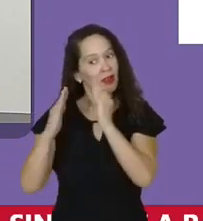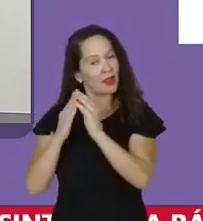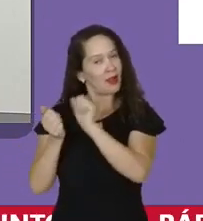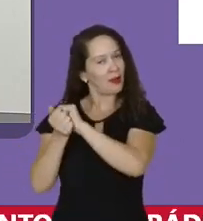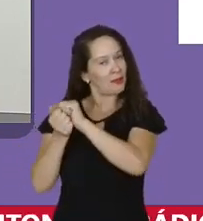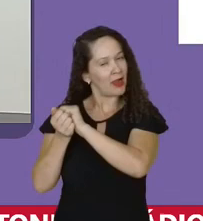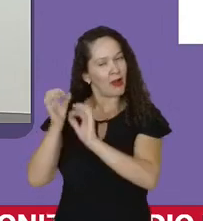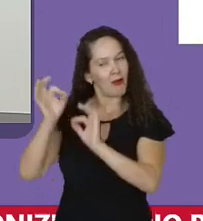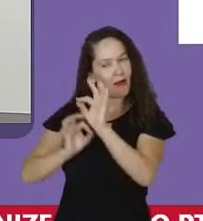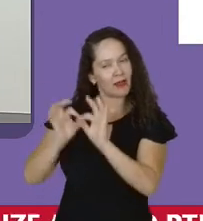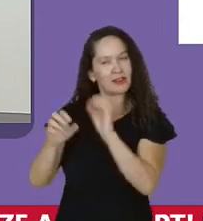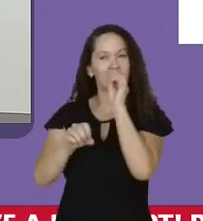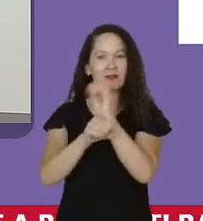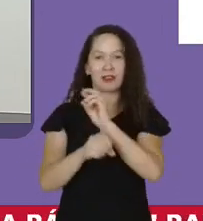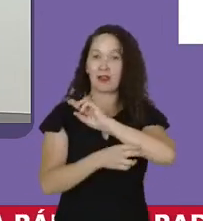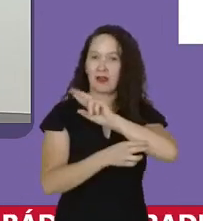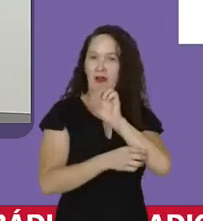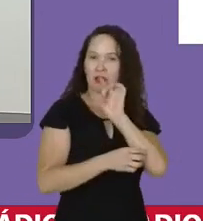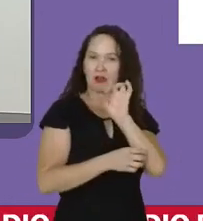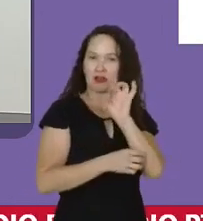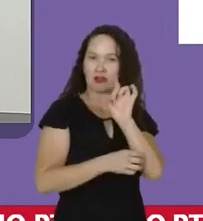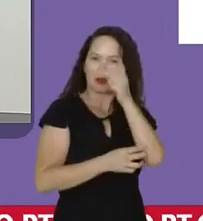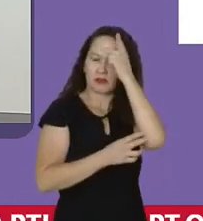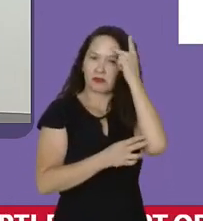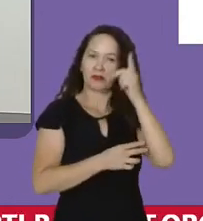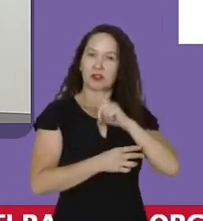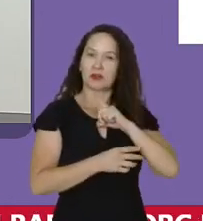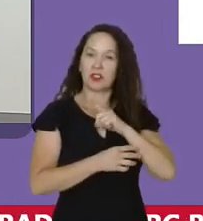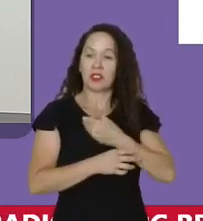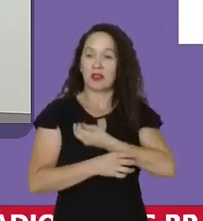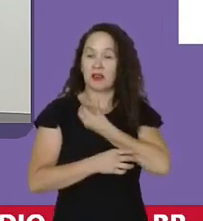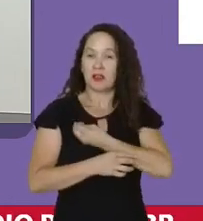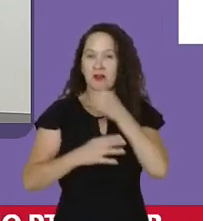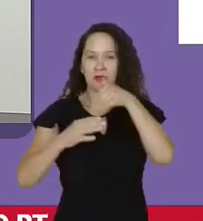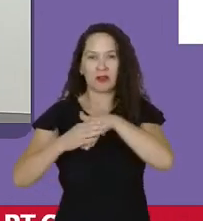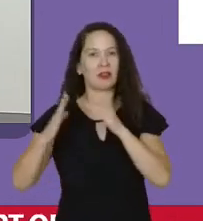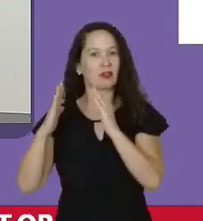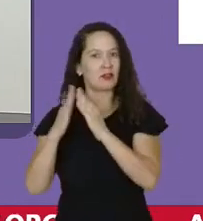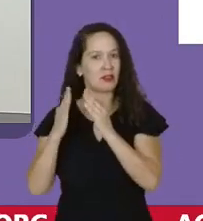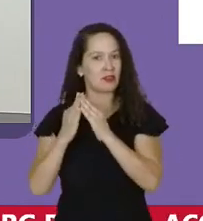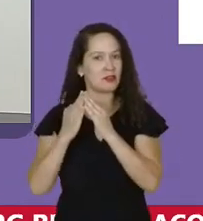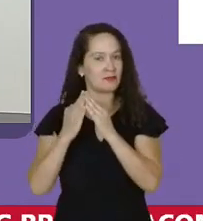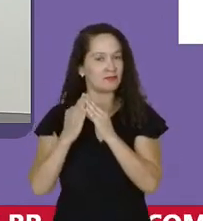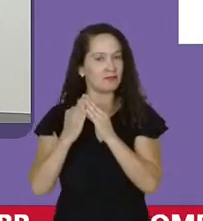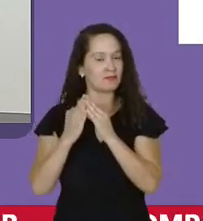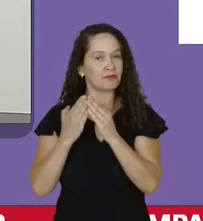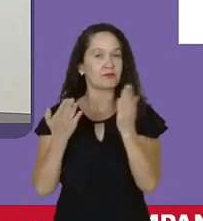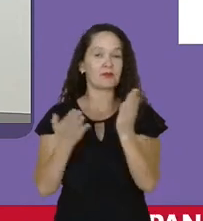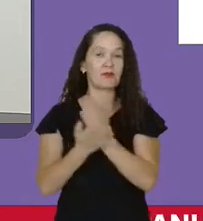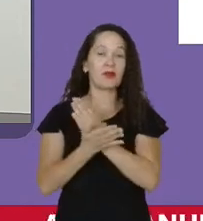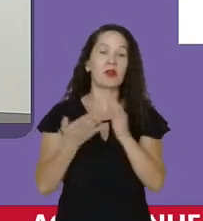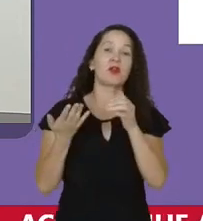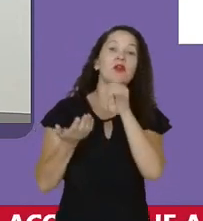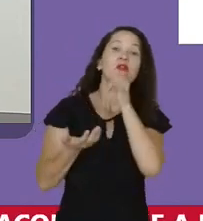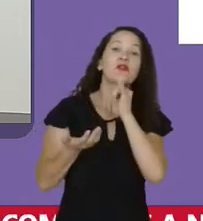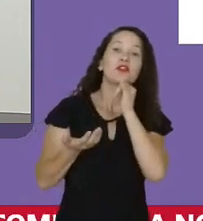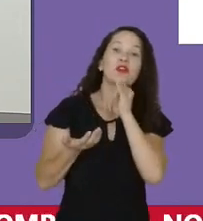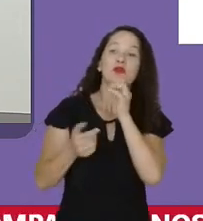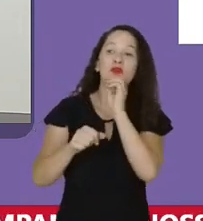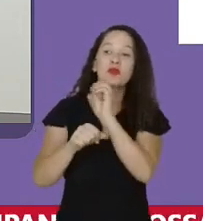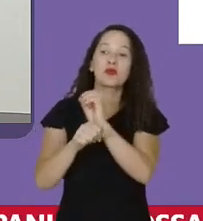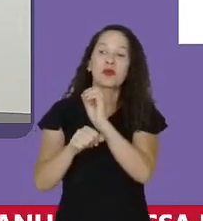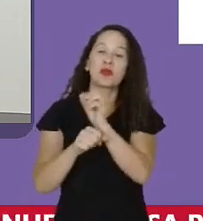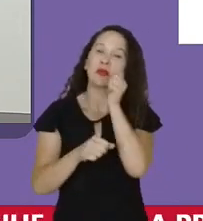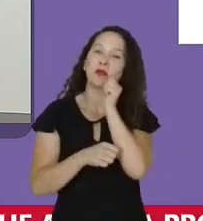e de cuidados. Os de cuidados não é só daquelas pessoas que habitam dentro dos seus lares. No caso, é da mãe, do pai,